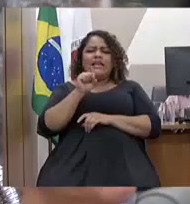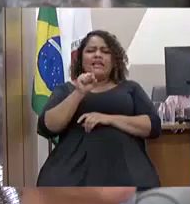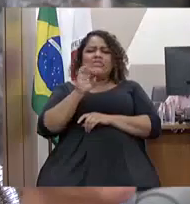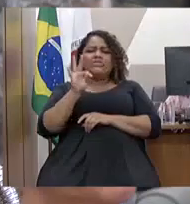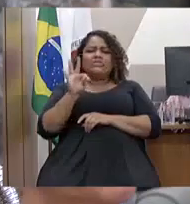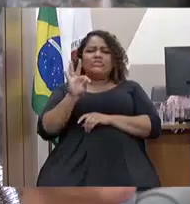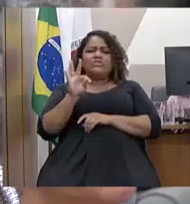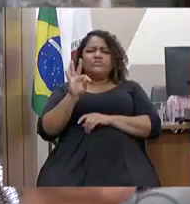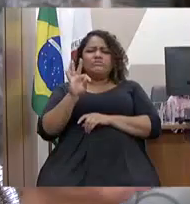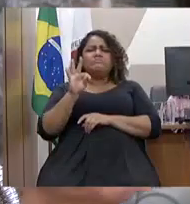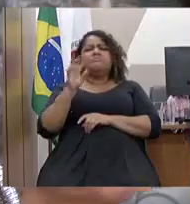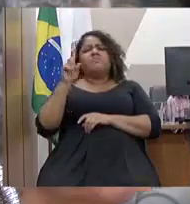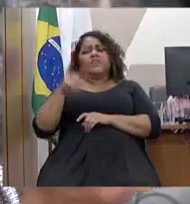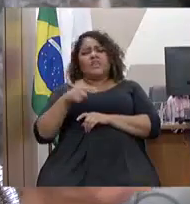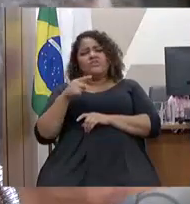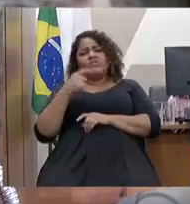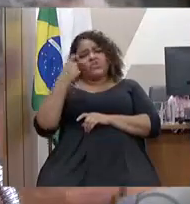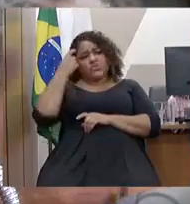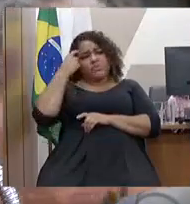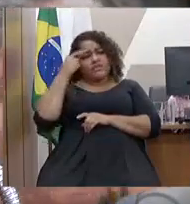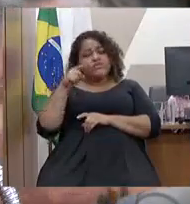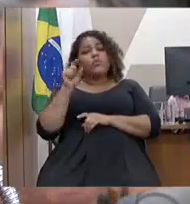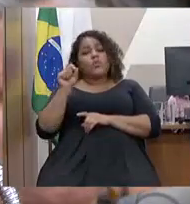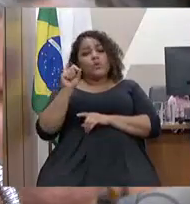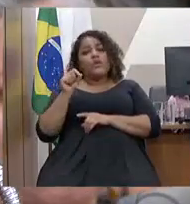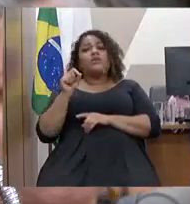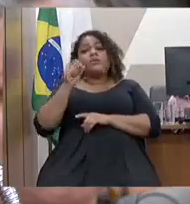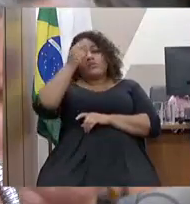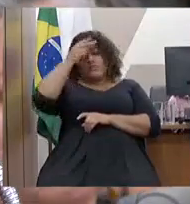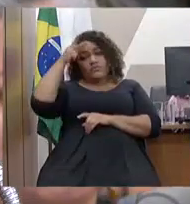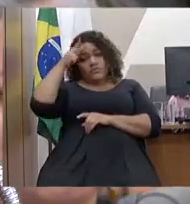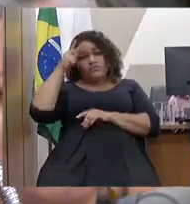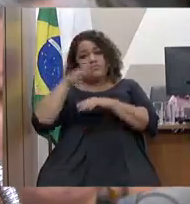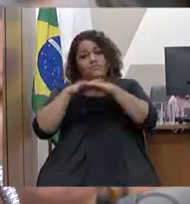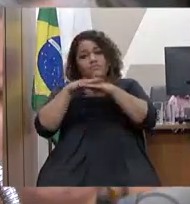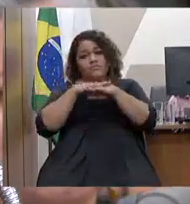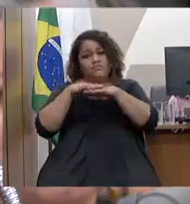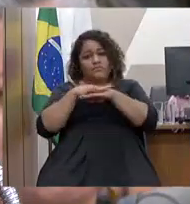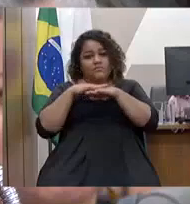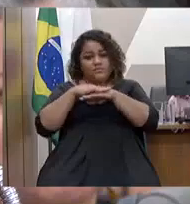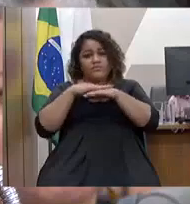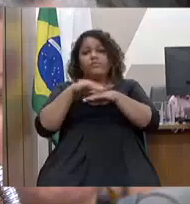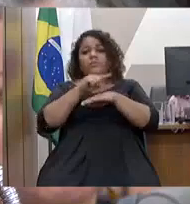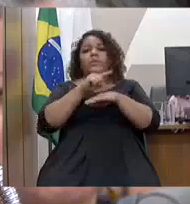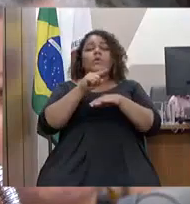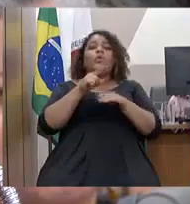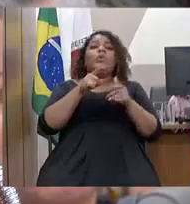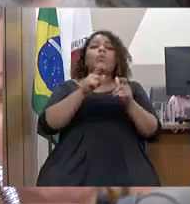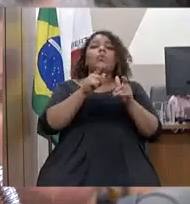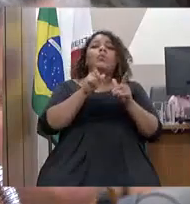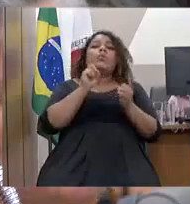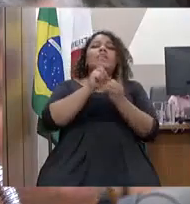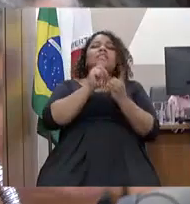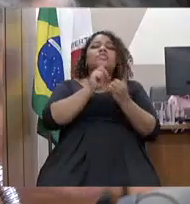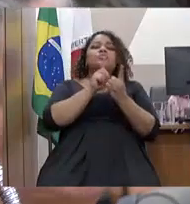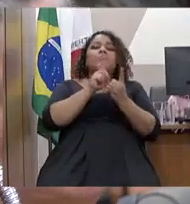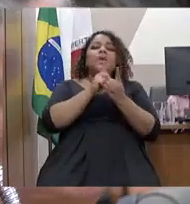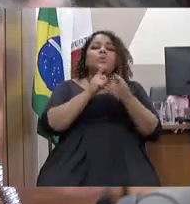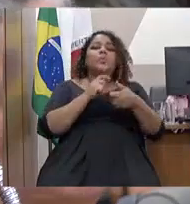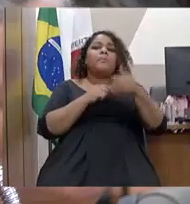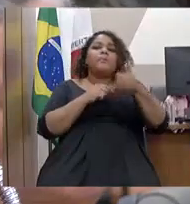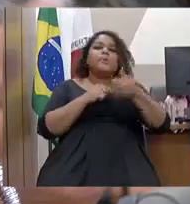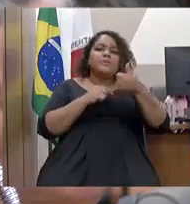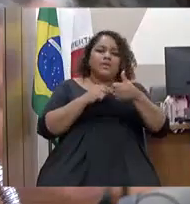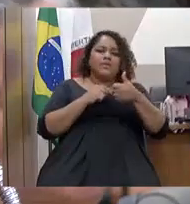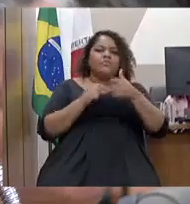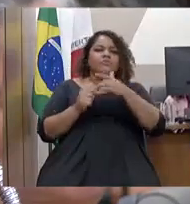observa no município do cerest conversar com assistência a atenção primária à saúde parece que são serviços que eles não estão ligados